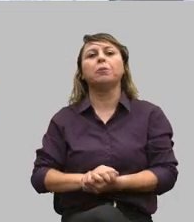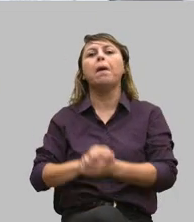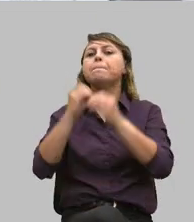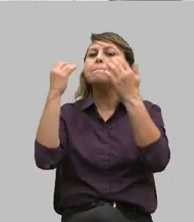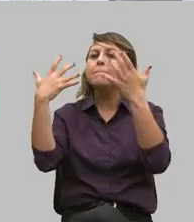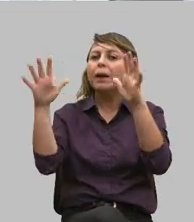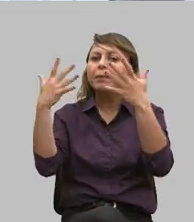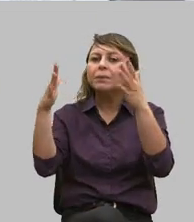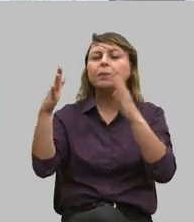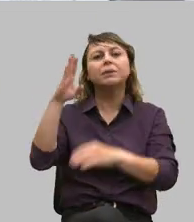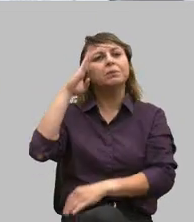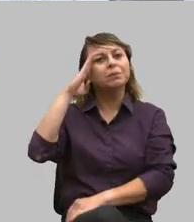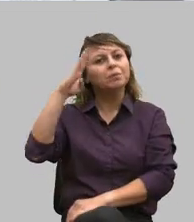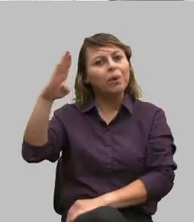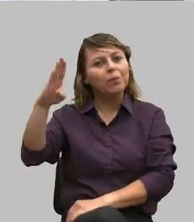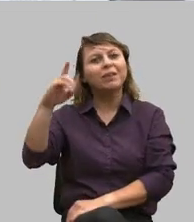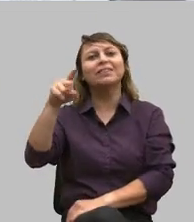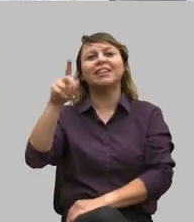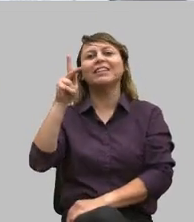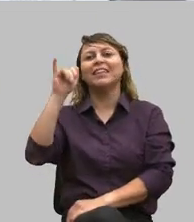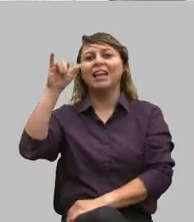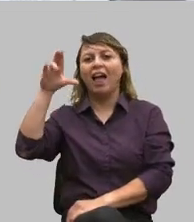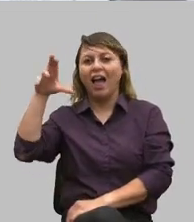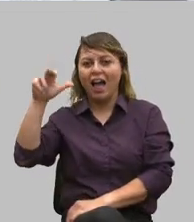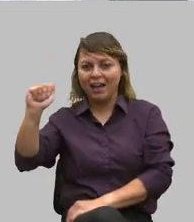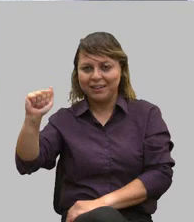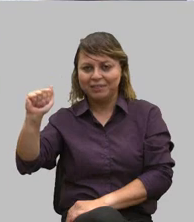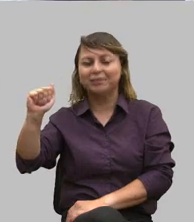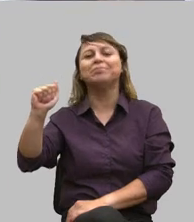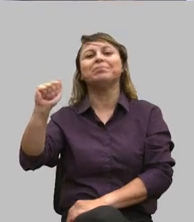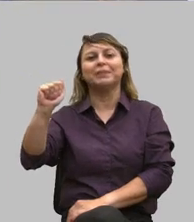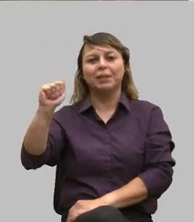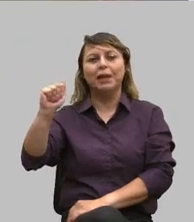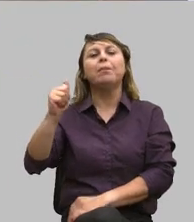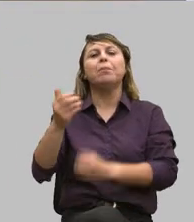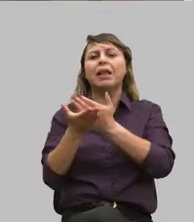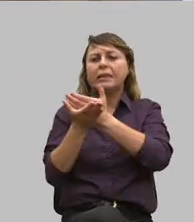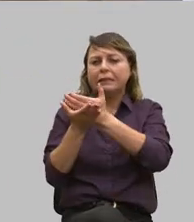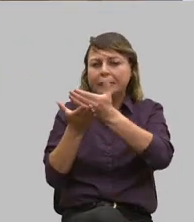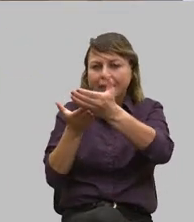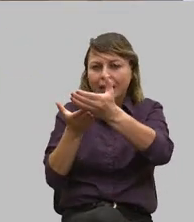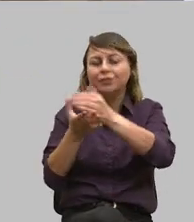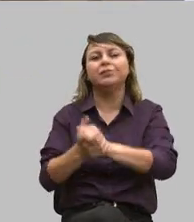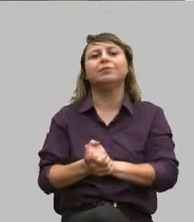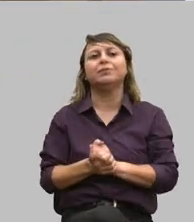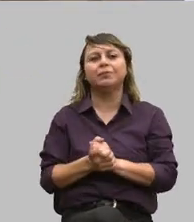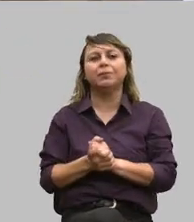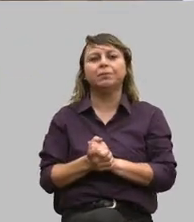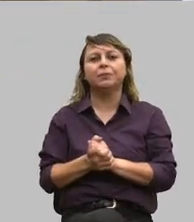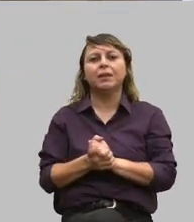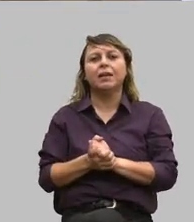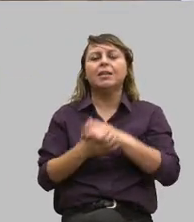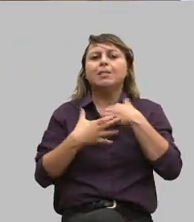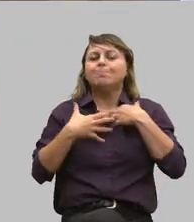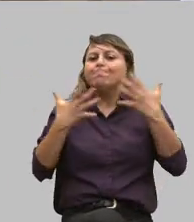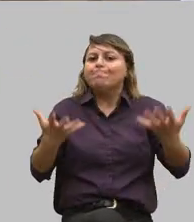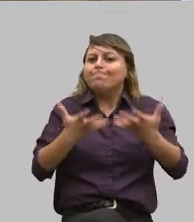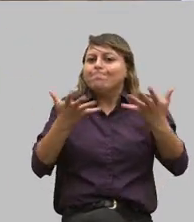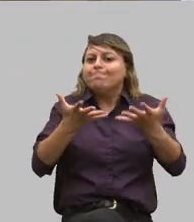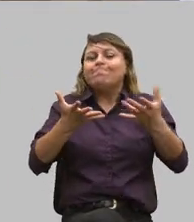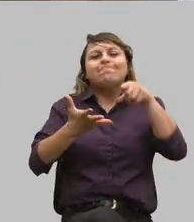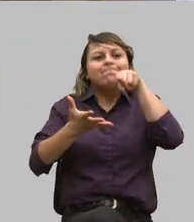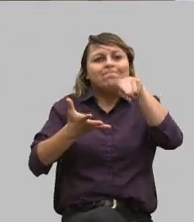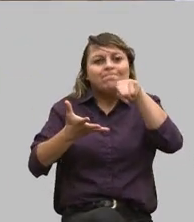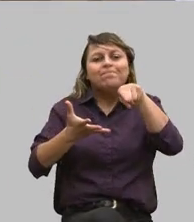principalmente a deputada Quiara e deputada I por essa iniciativa de nos oportunos estar aqui